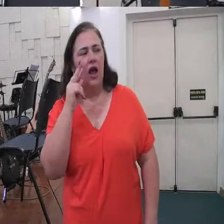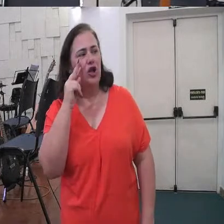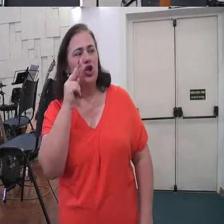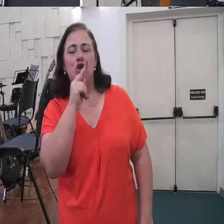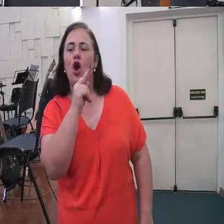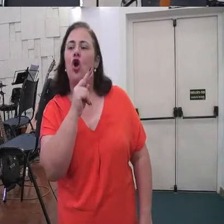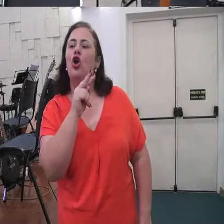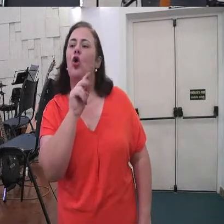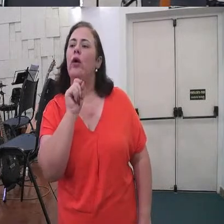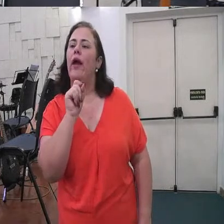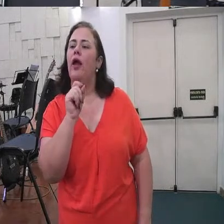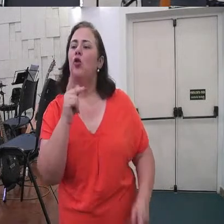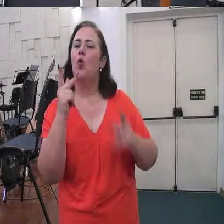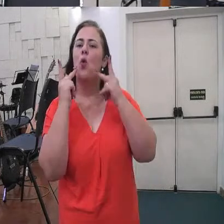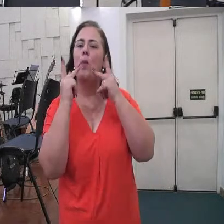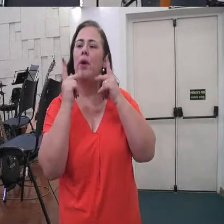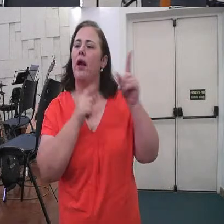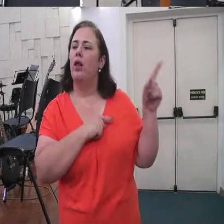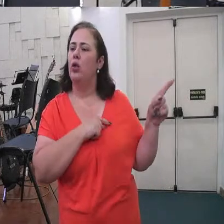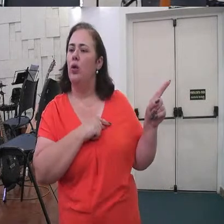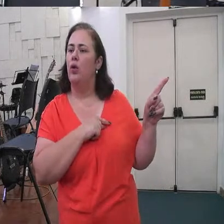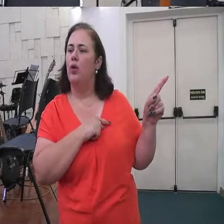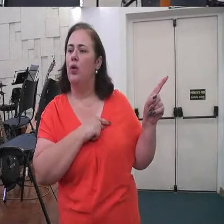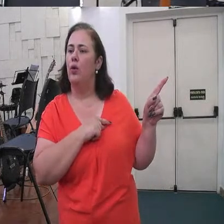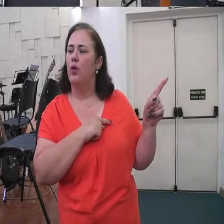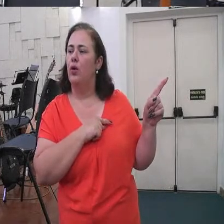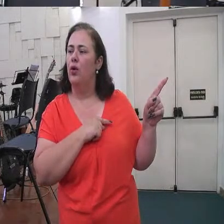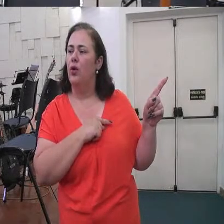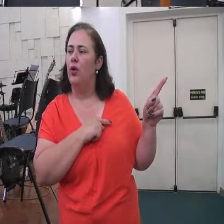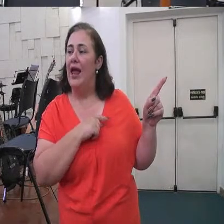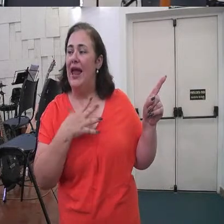continua sendo mexeriqueiro, falando da vida alheia,